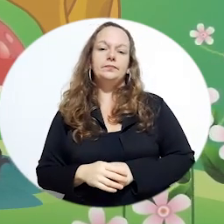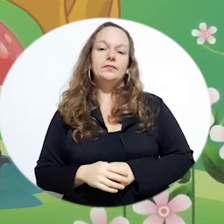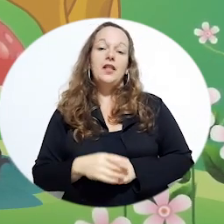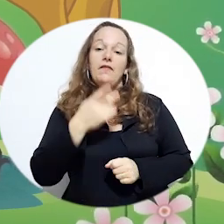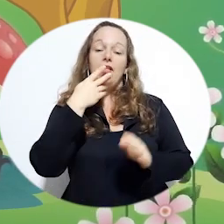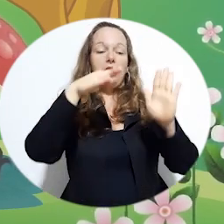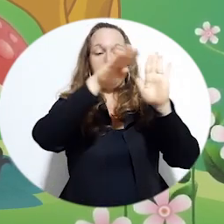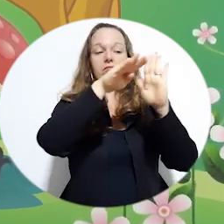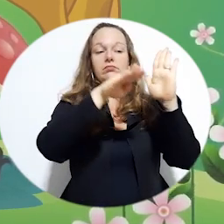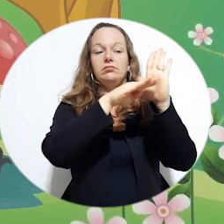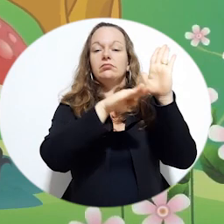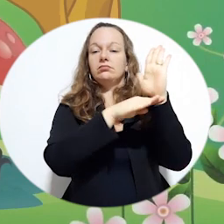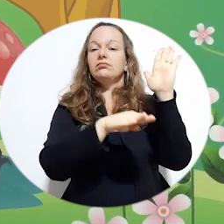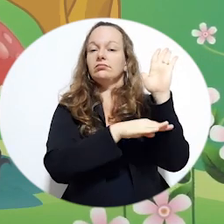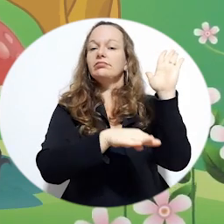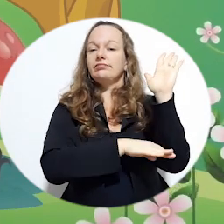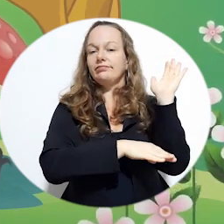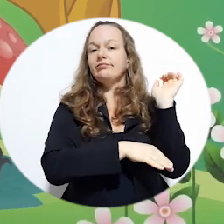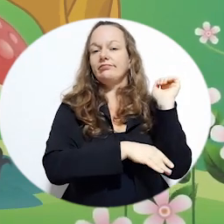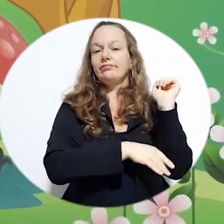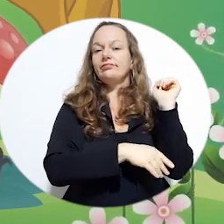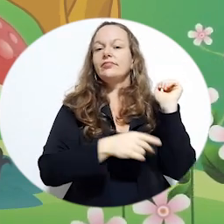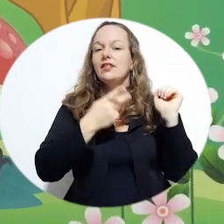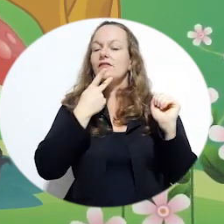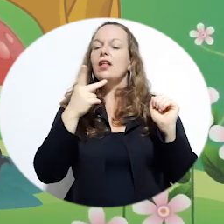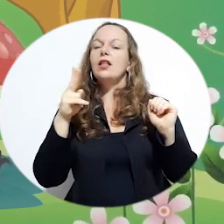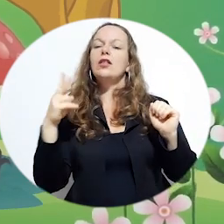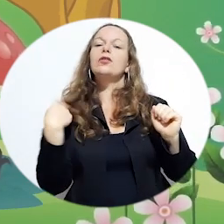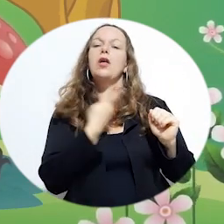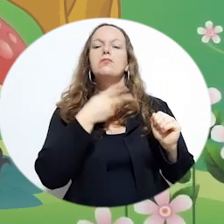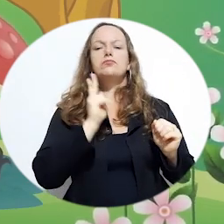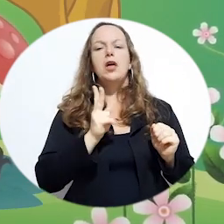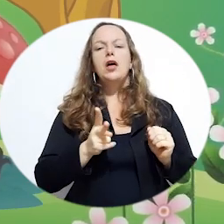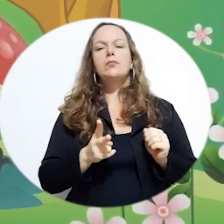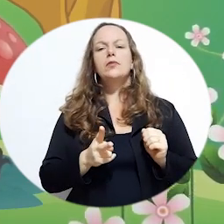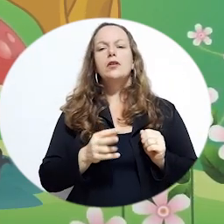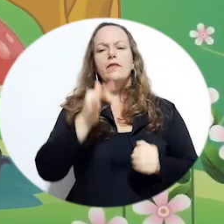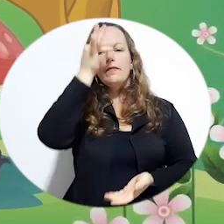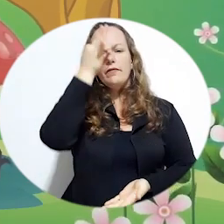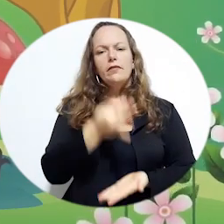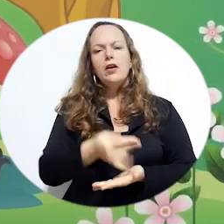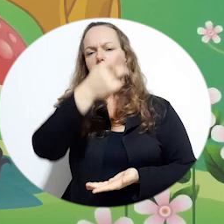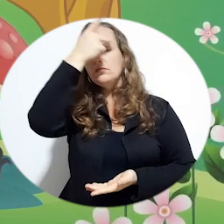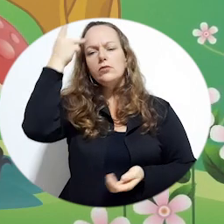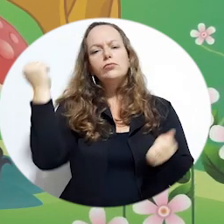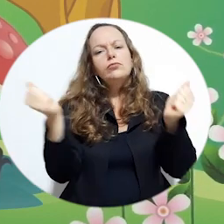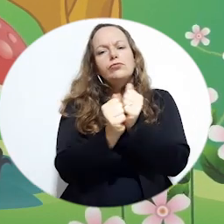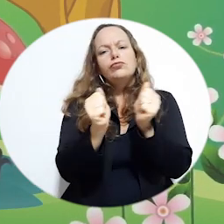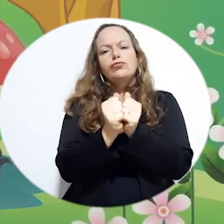esse mandamento fala sobre traição. Nós precisamos ser fiéis nas nossas amizades e nos